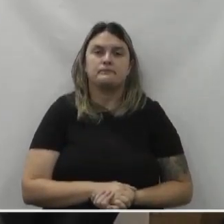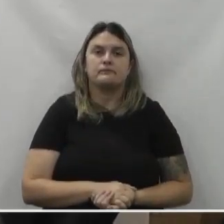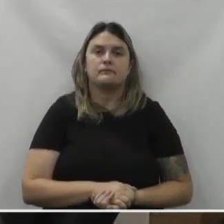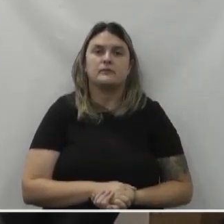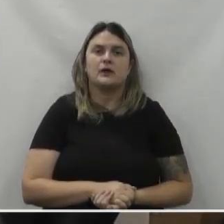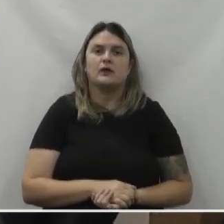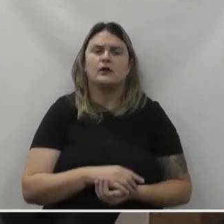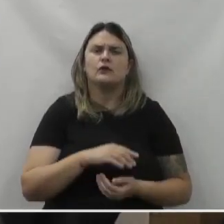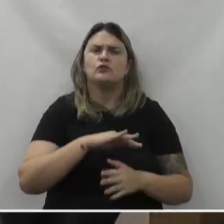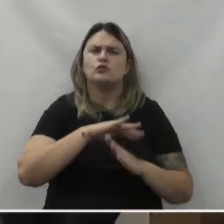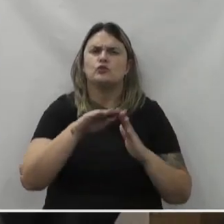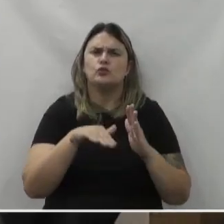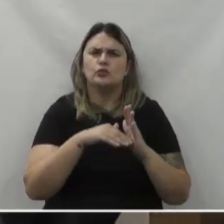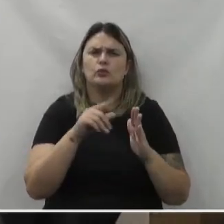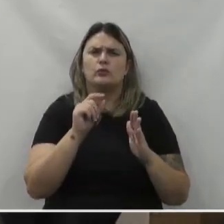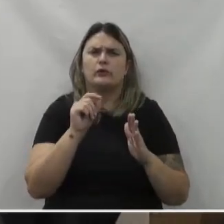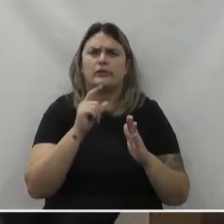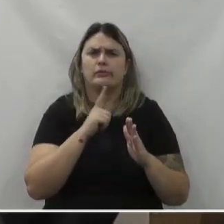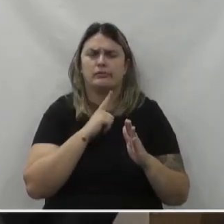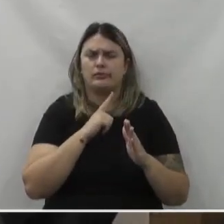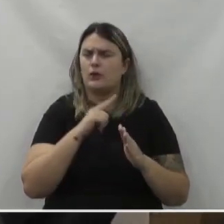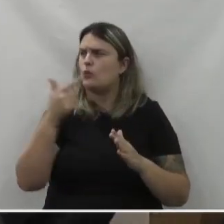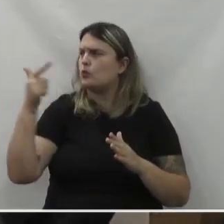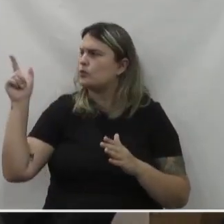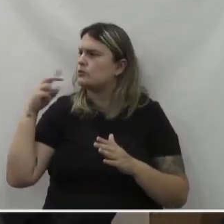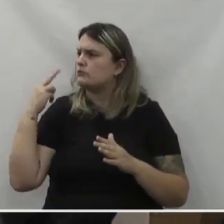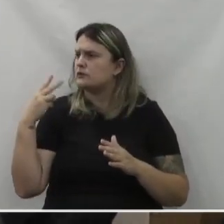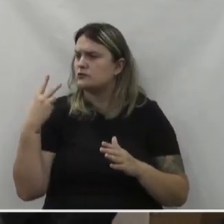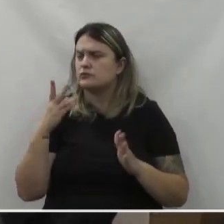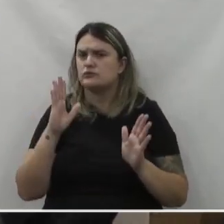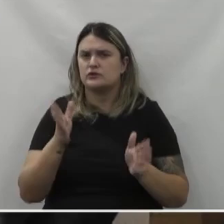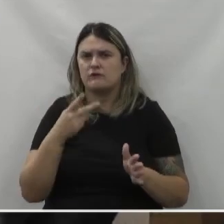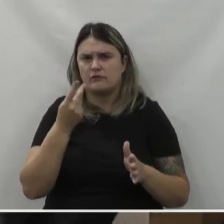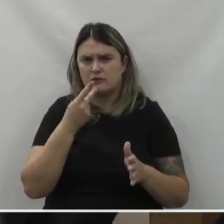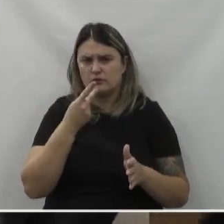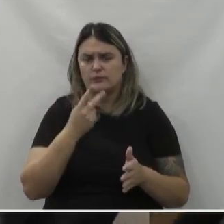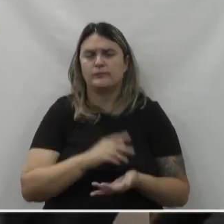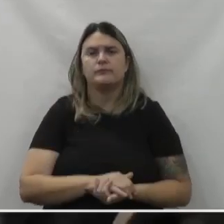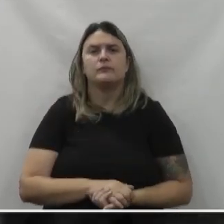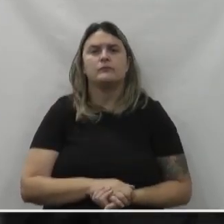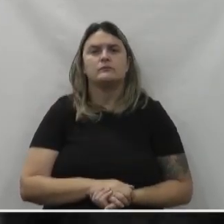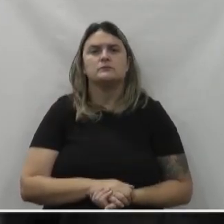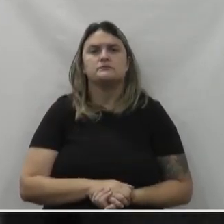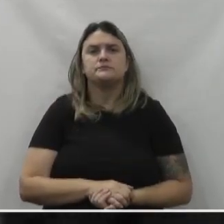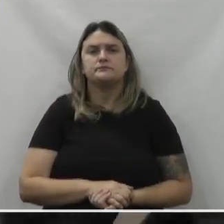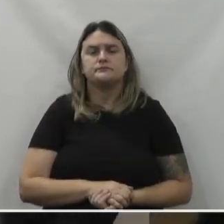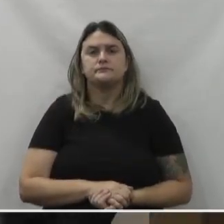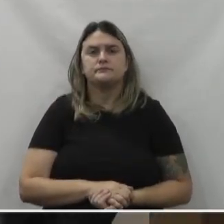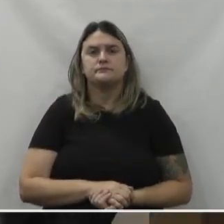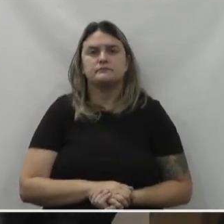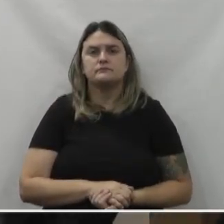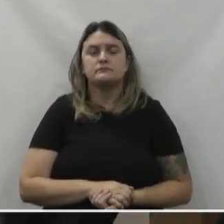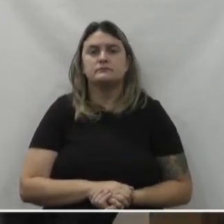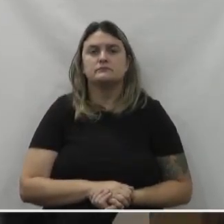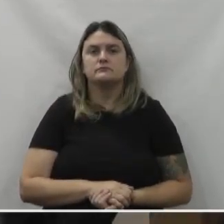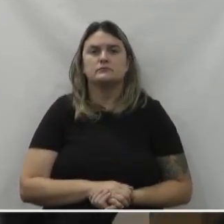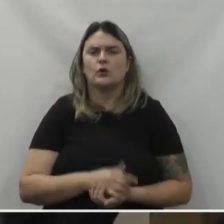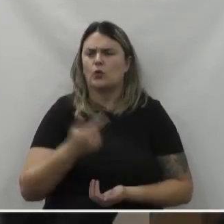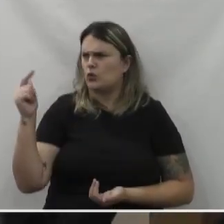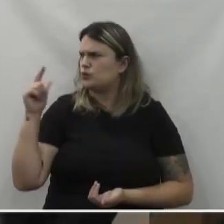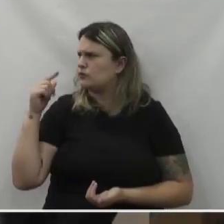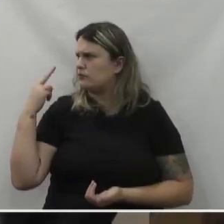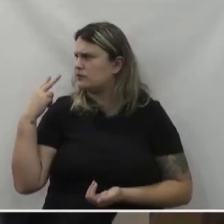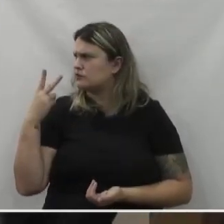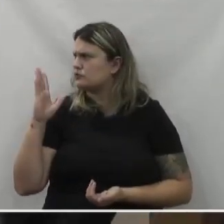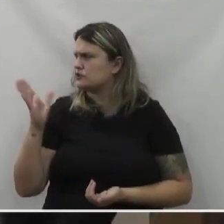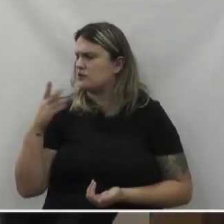que envolve, né, que foi muito bem citado aí pelo vereador Sass, tudo que envolve o Sass, o vereador Cordovan,